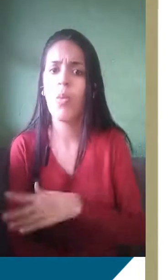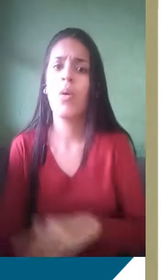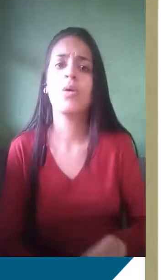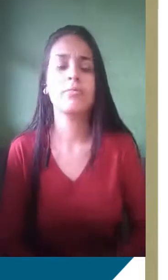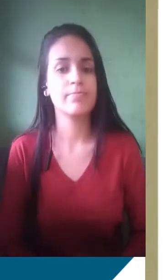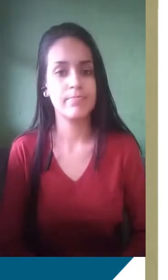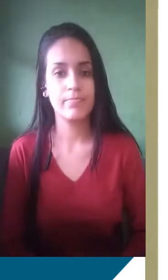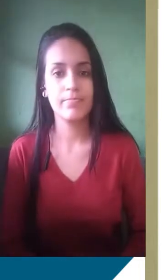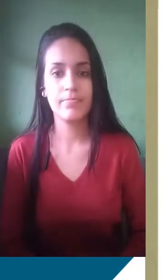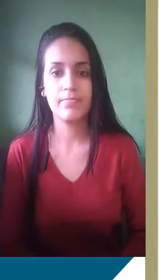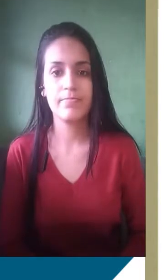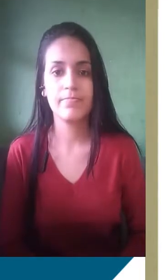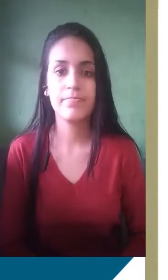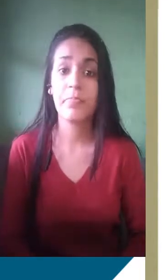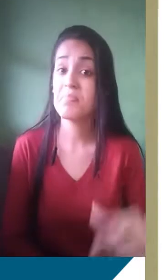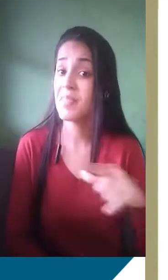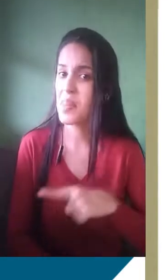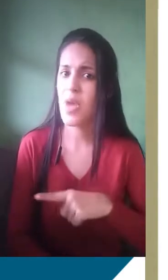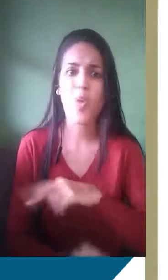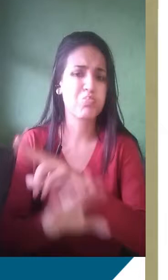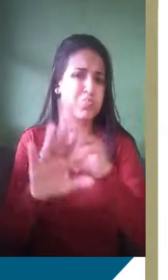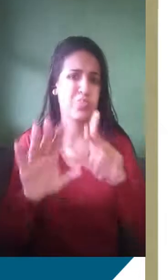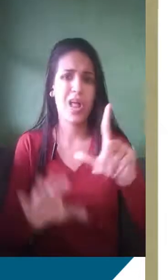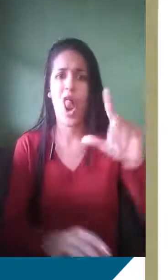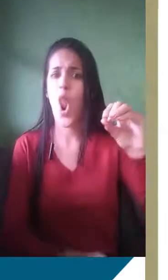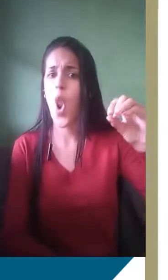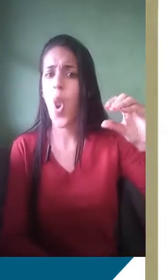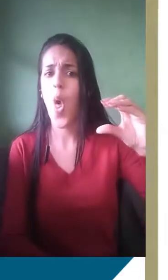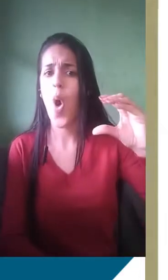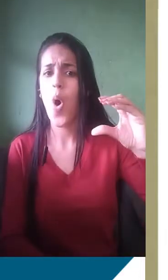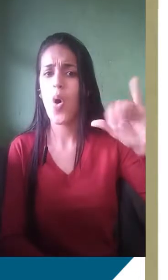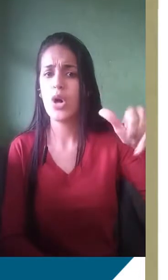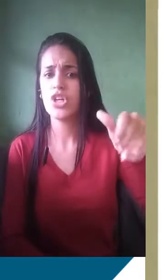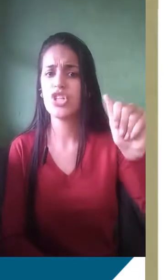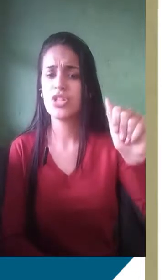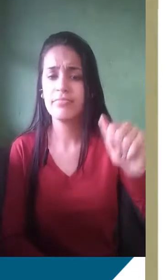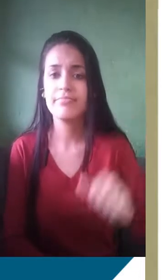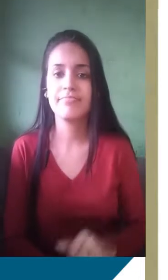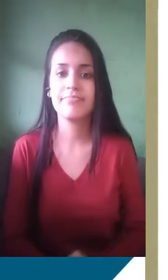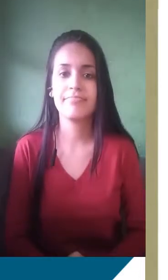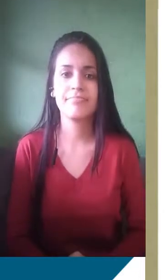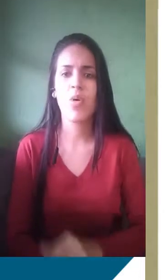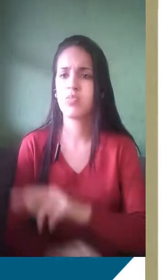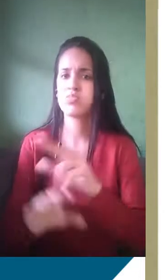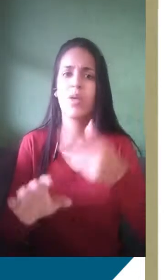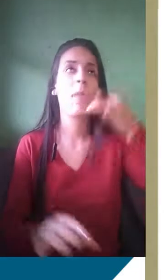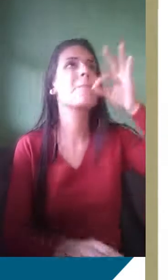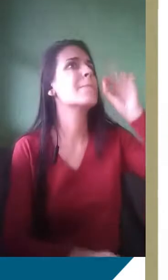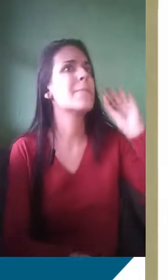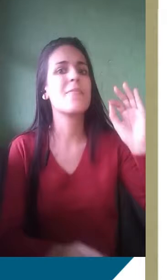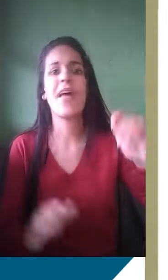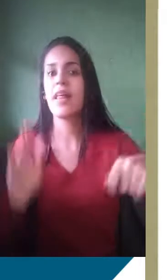da circulação dos bondes, a criação de lojas, vitrines, cinemas e cafés ao estilo parisiense.